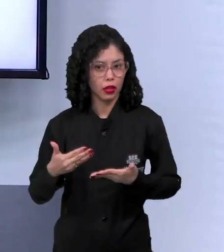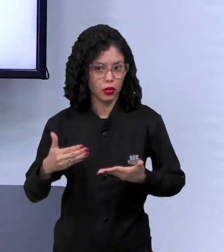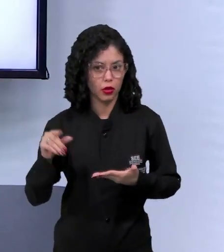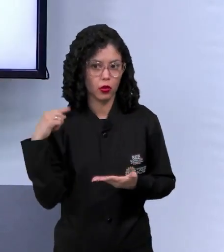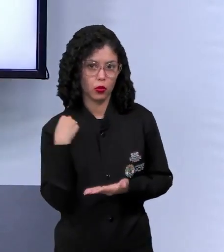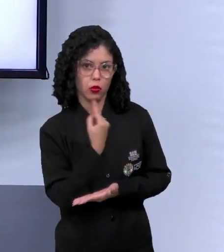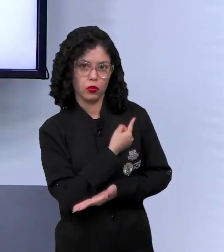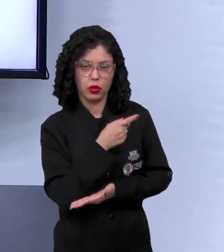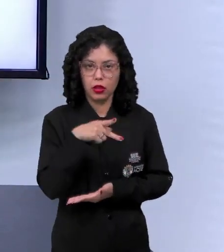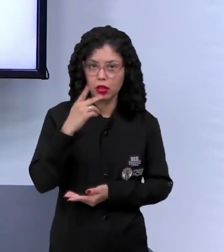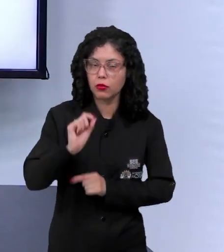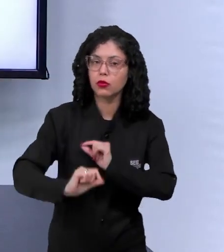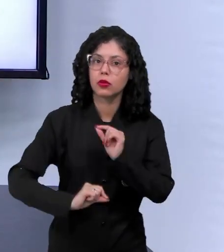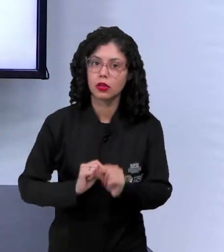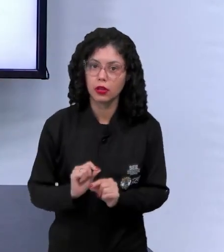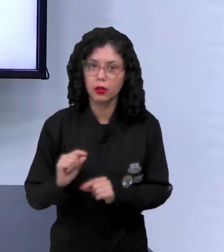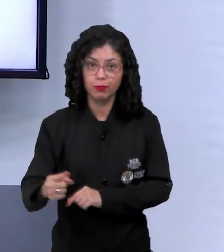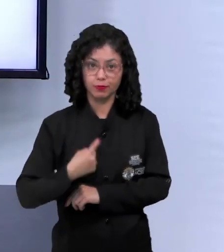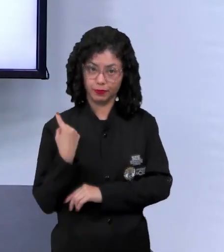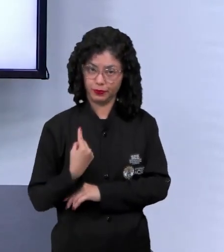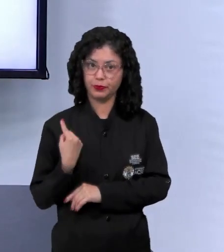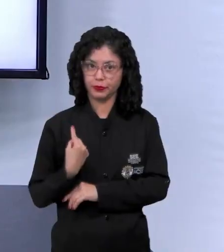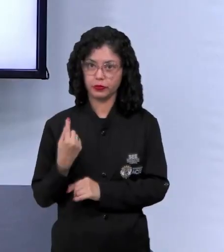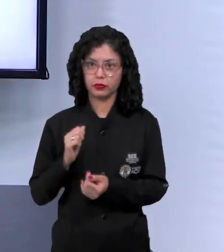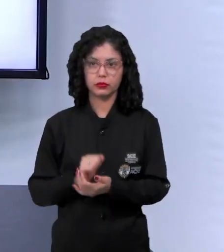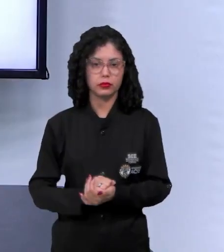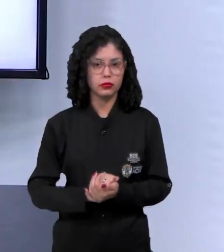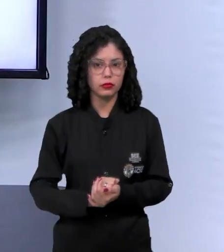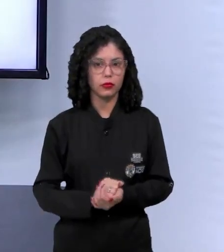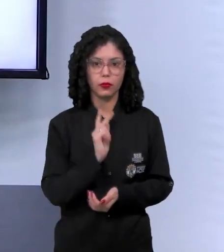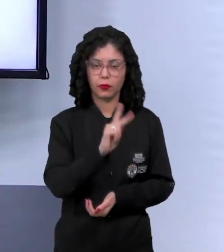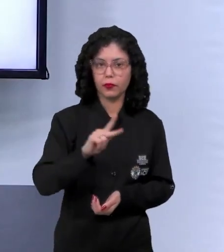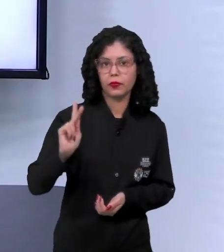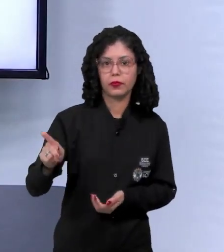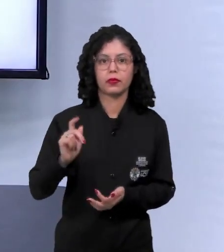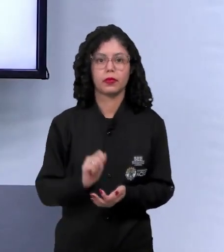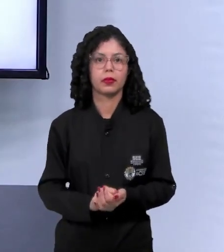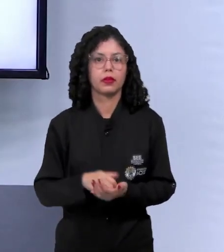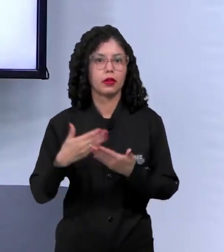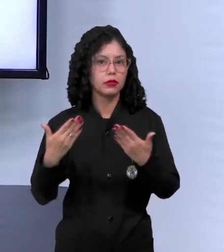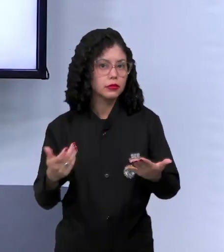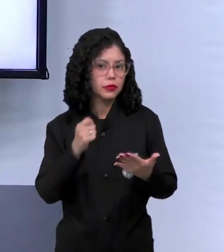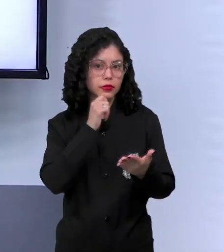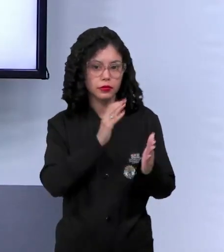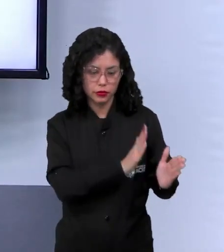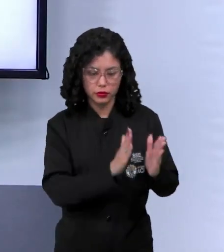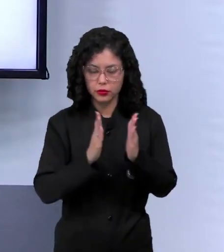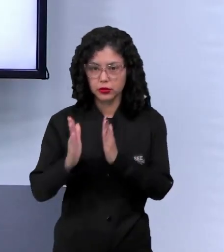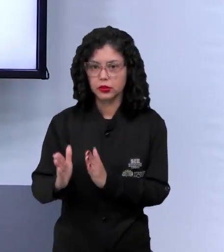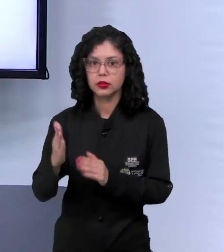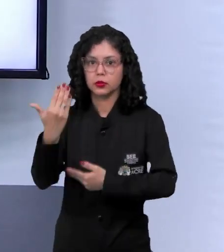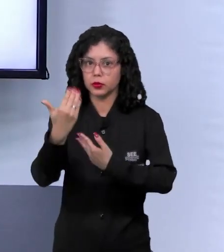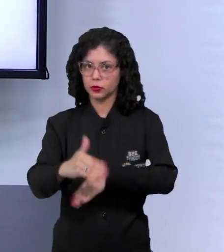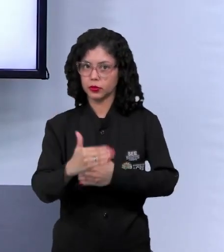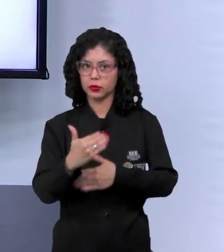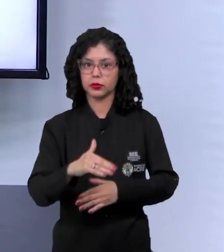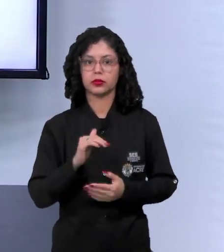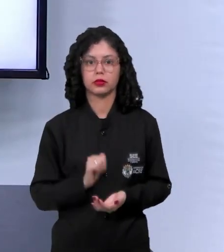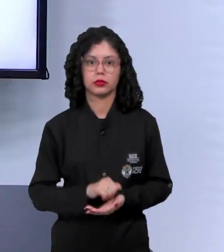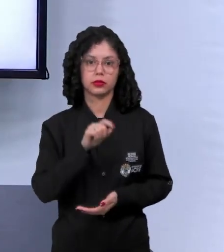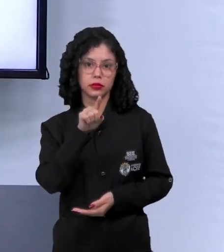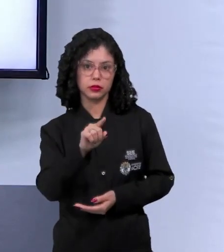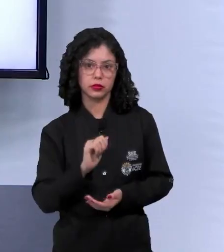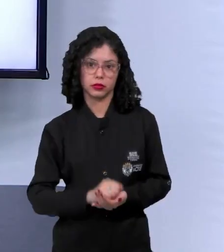nós falamos no sentido individual, quando seu professor, sua professora passa lá uma provinha para você e